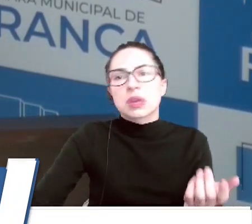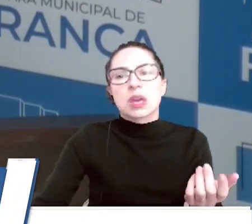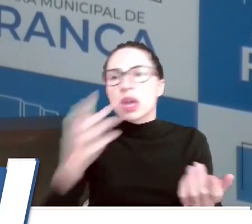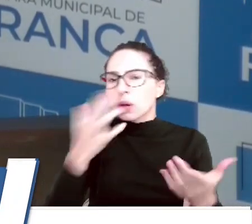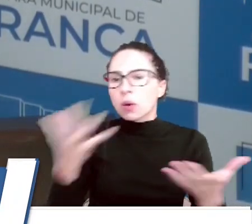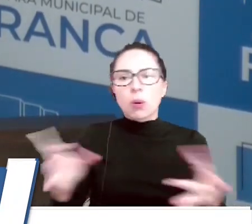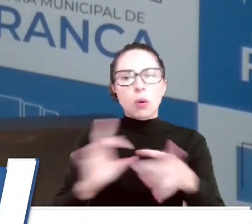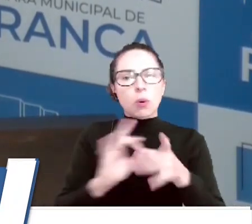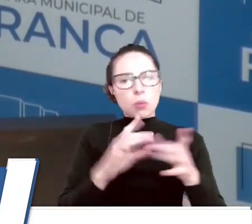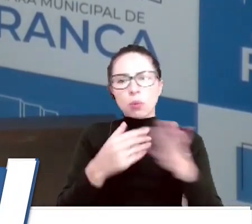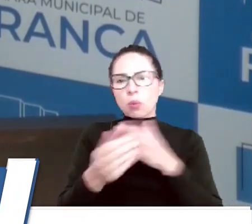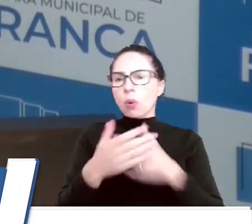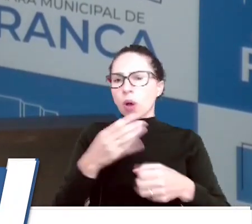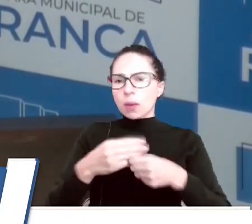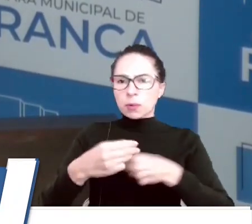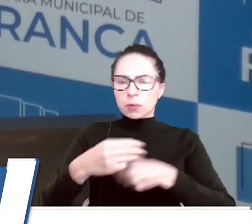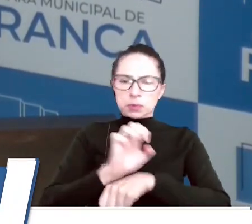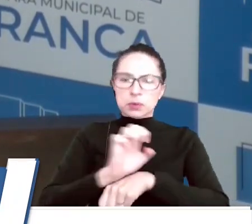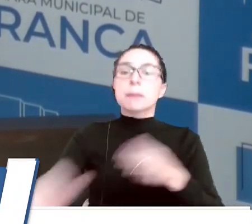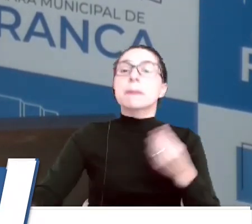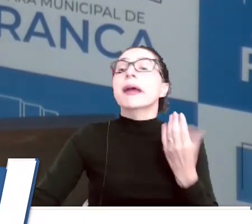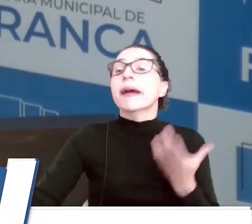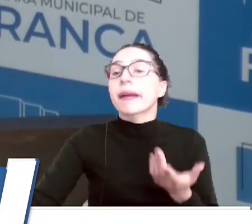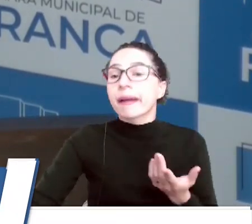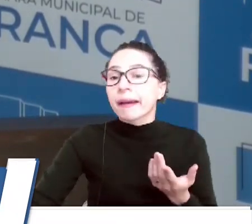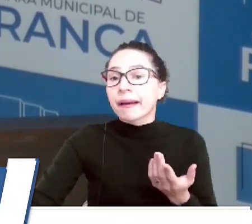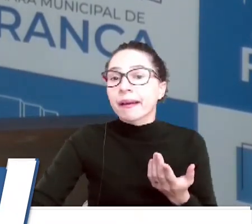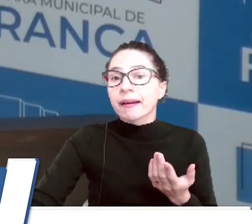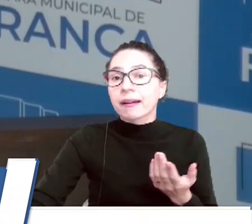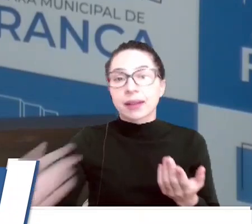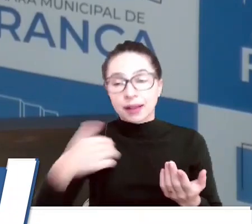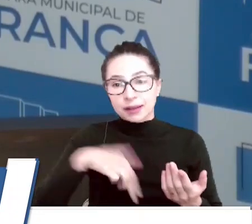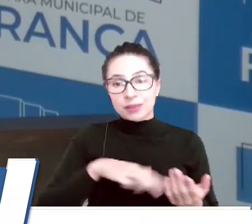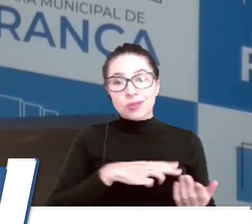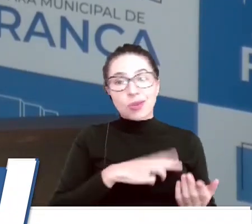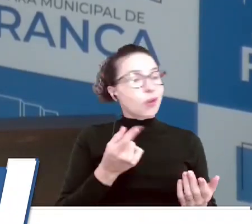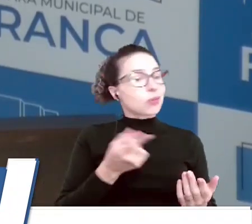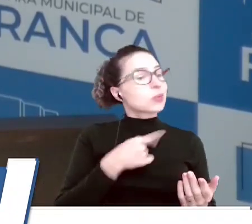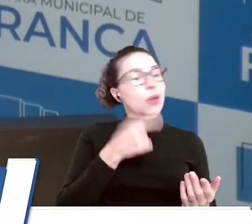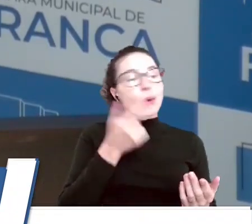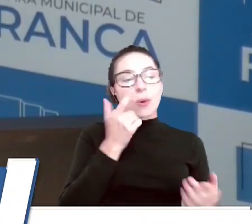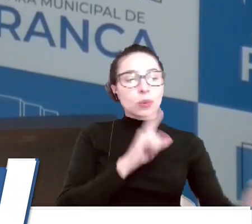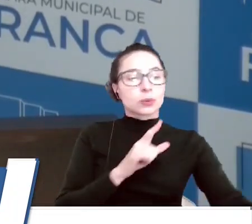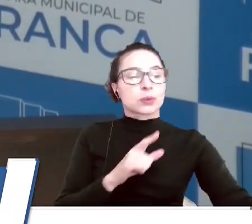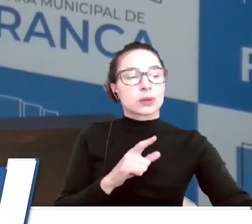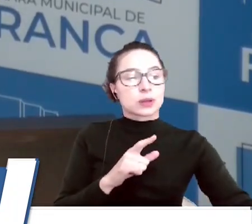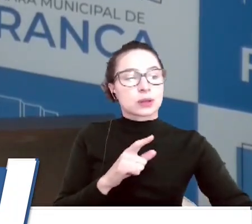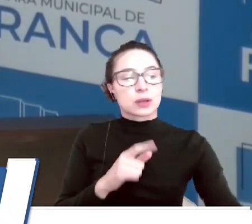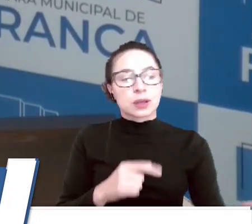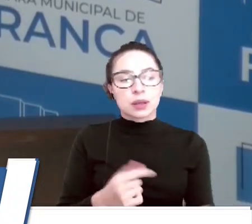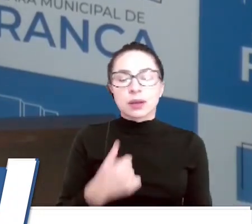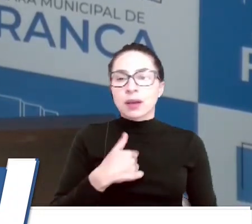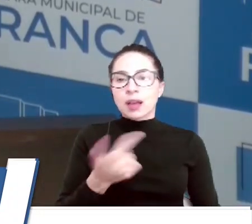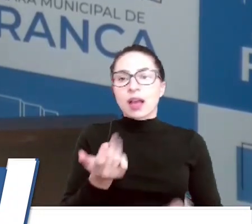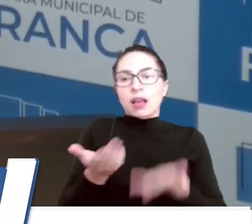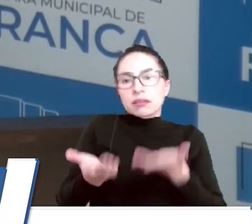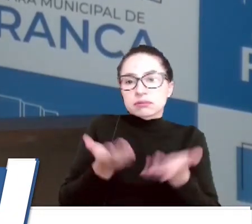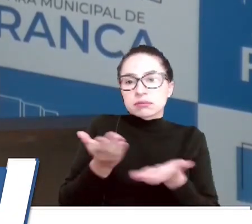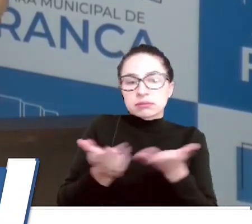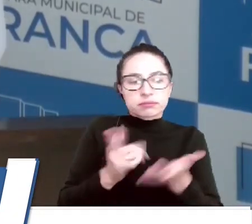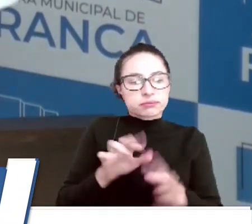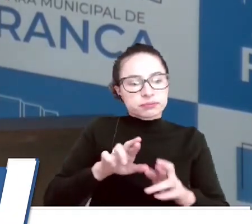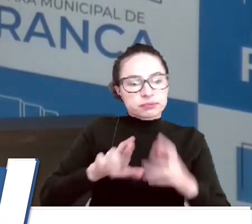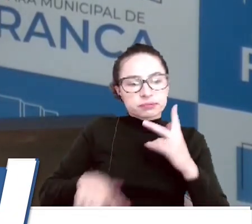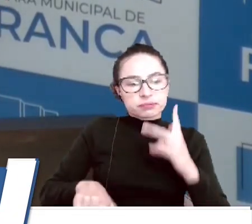municípios do estado. Para quê? Para que nós não tenhamos as tratativas